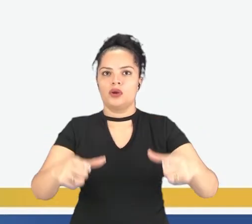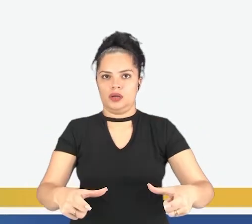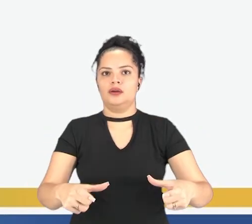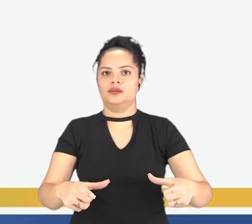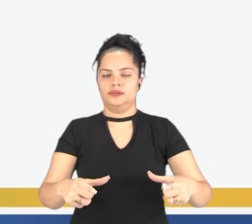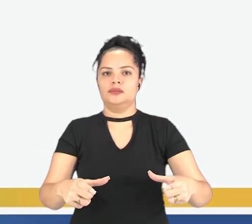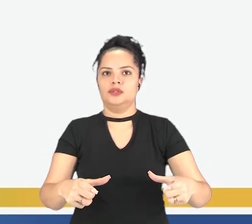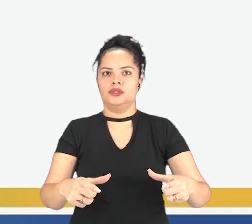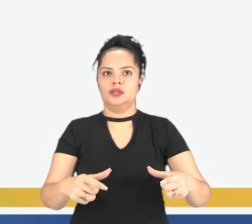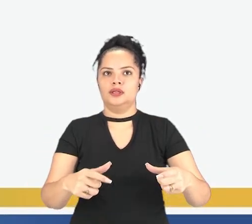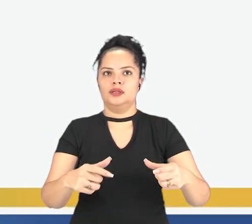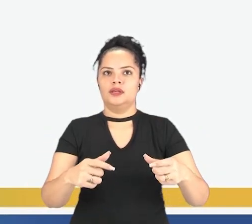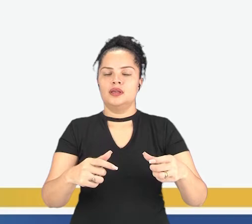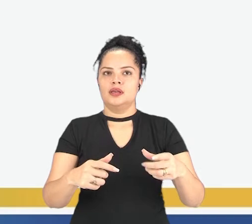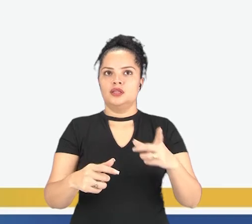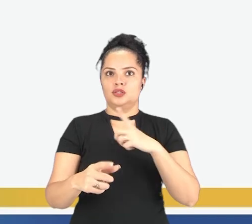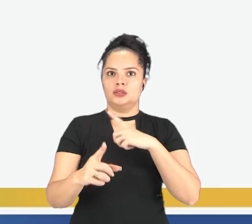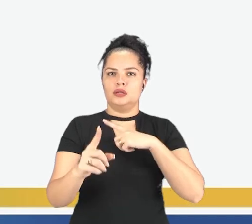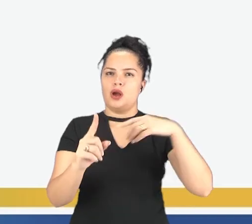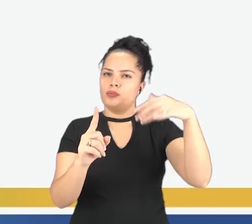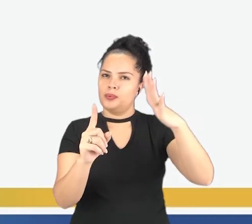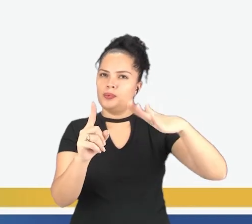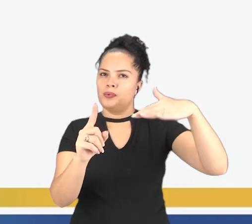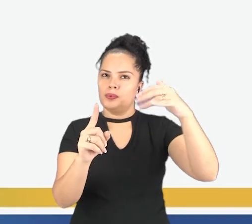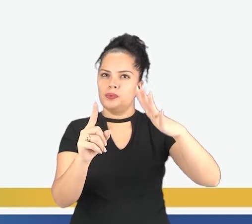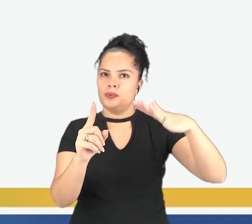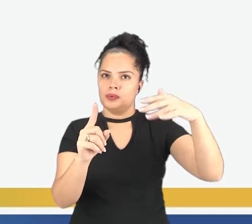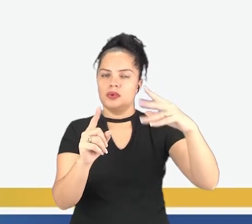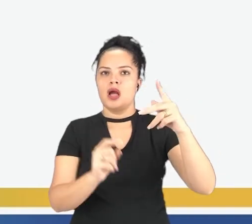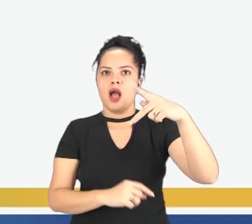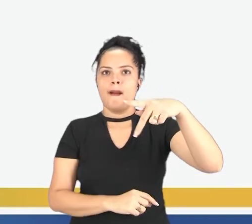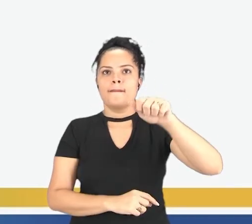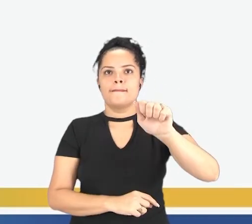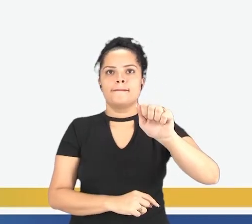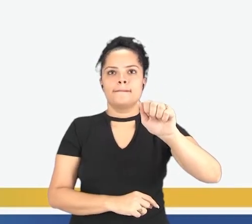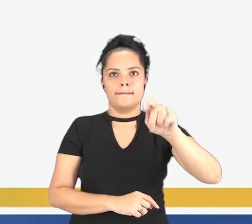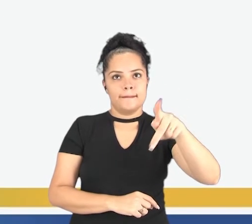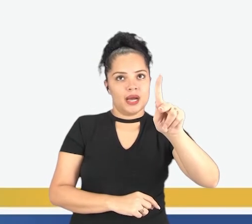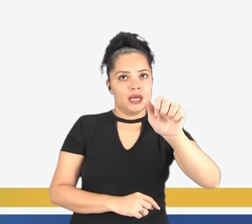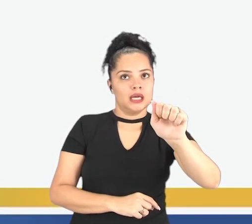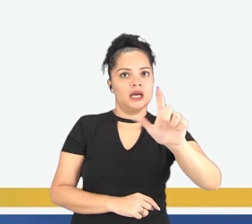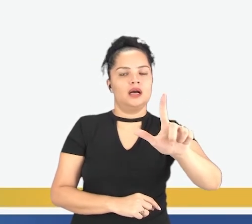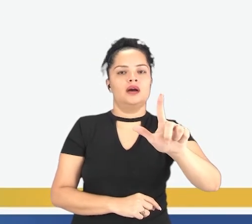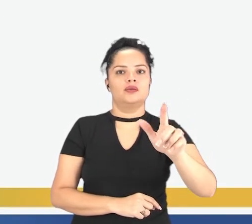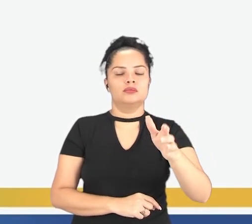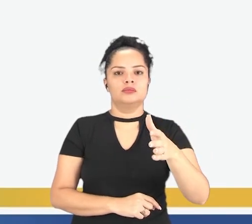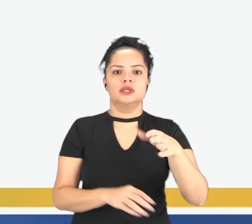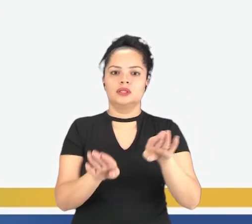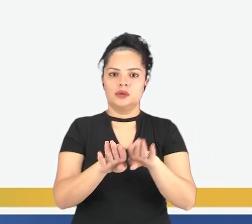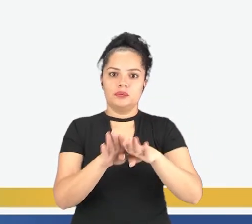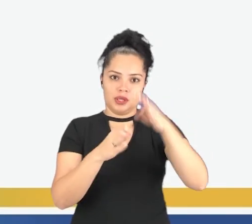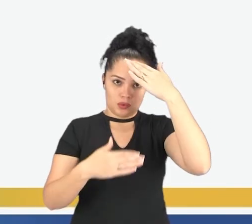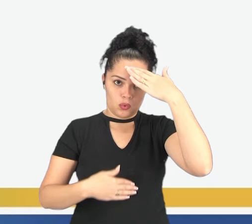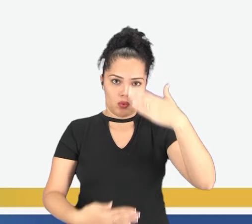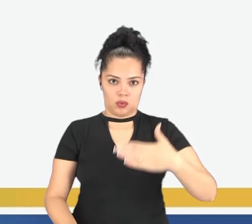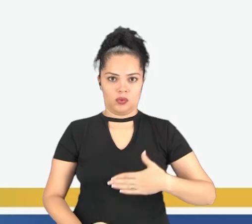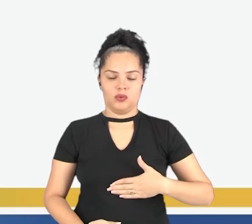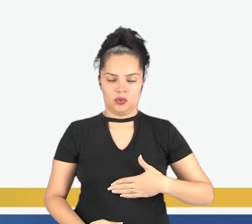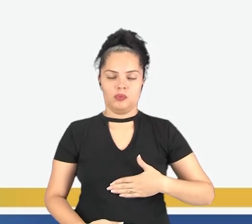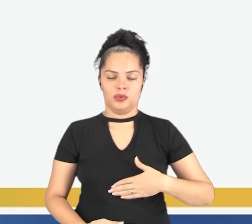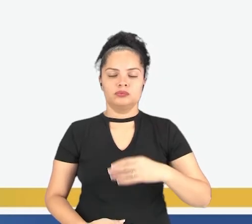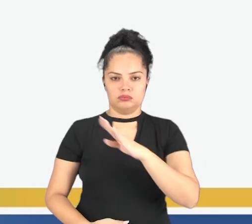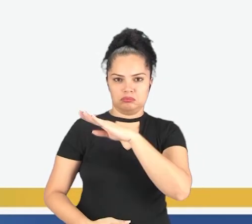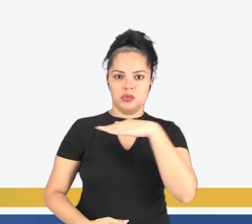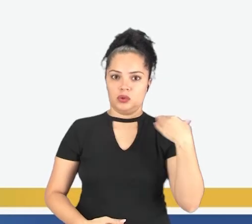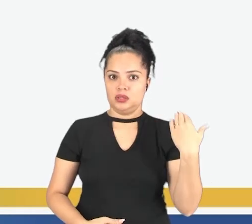para glorificar Pakal em vida e albergar o seu corpo, né, quando morresse. Então, quem é que é Pakal, né? Ele é conhecido